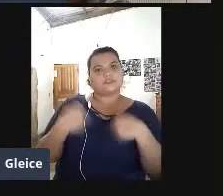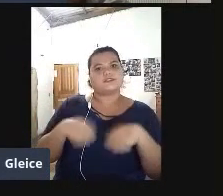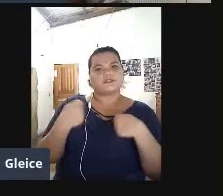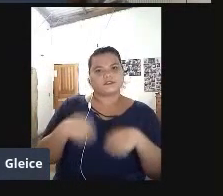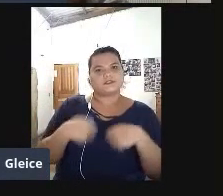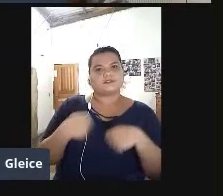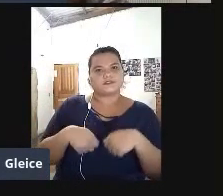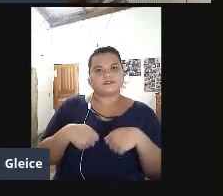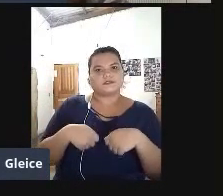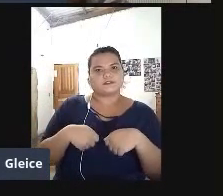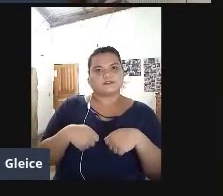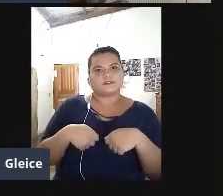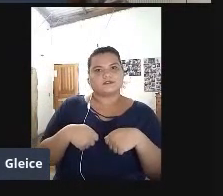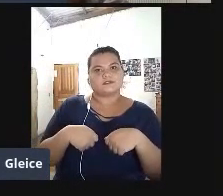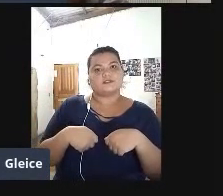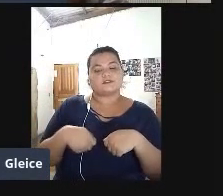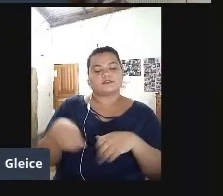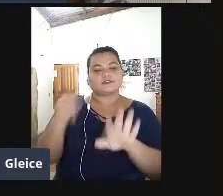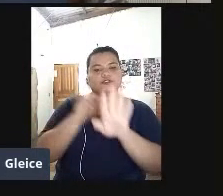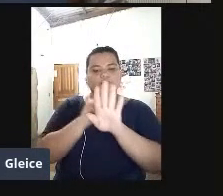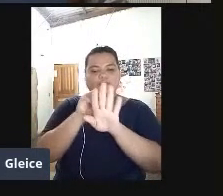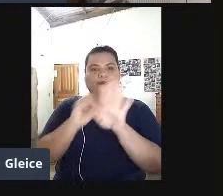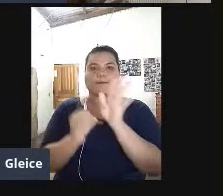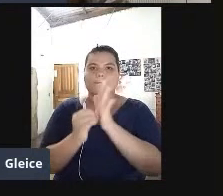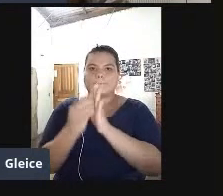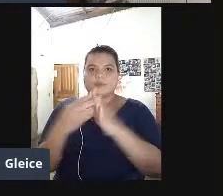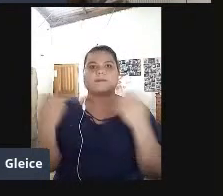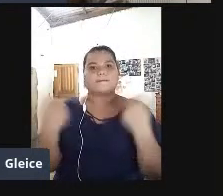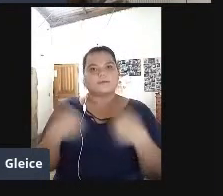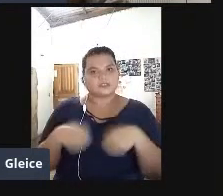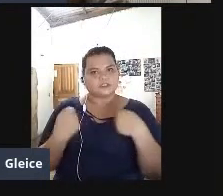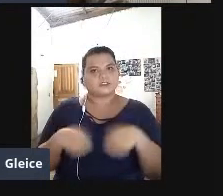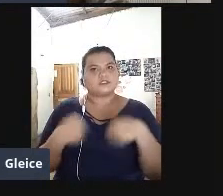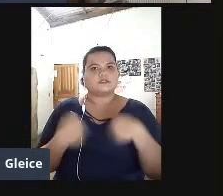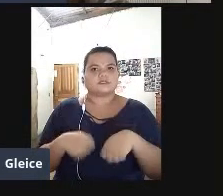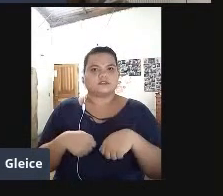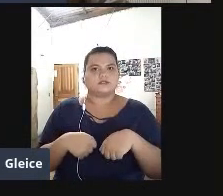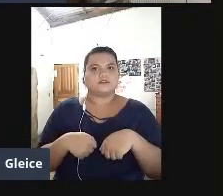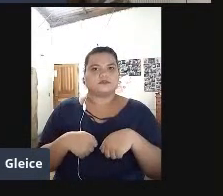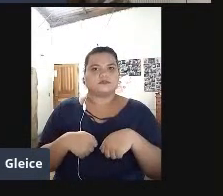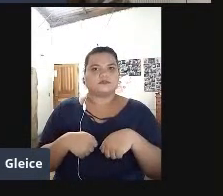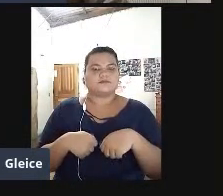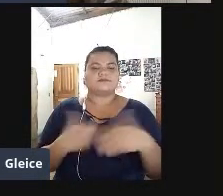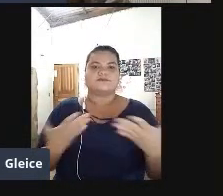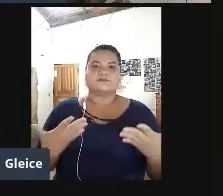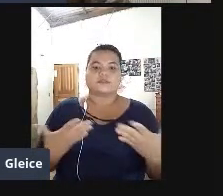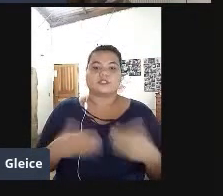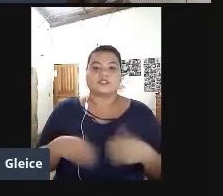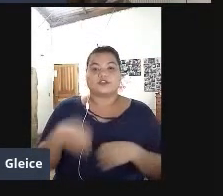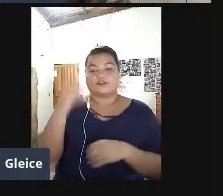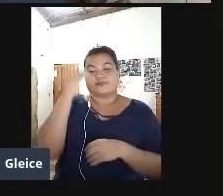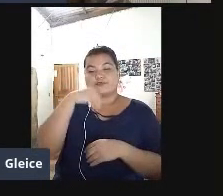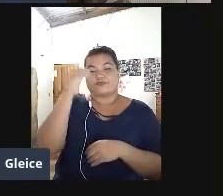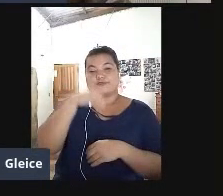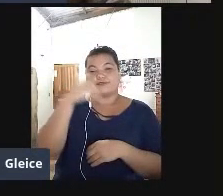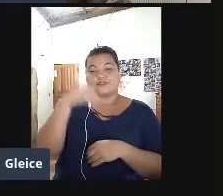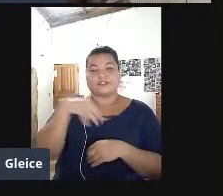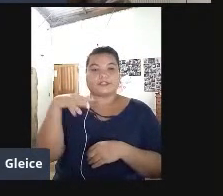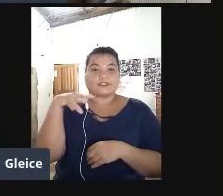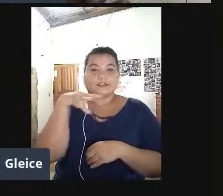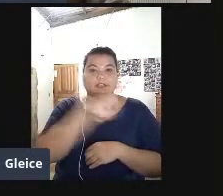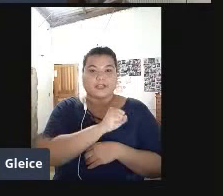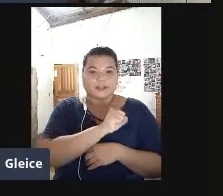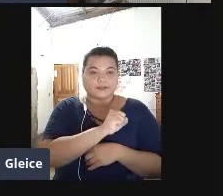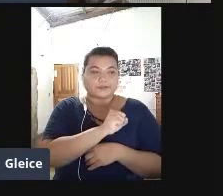alta carga proteica, uma alta necessidade proteica. Eu tenho um paciente que vai catabolizar muito facilmente, que vai ter um sistema imunológico deprimido e que